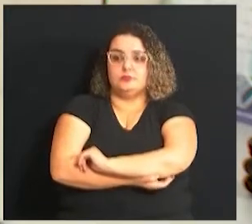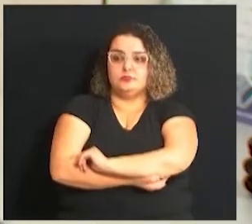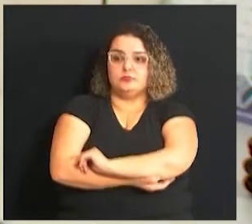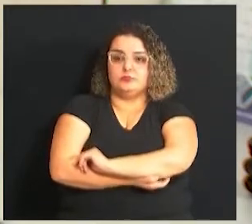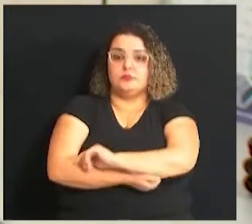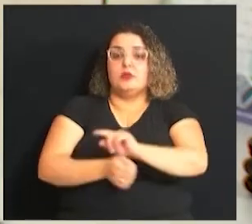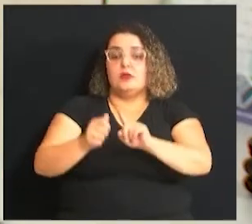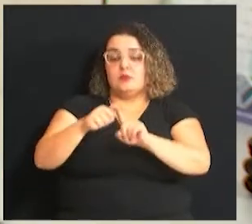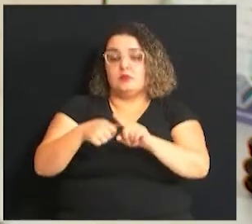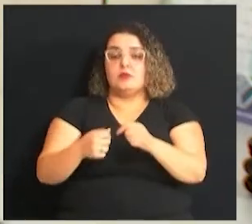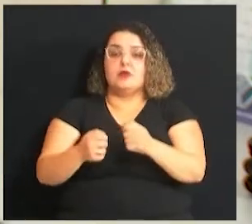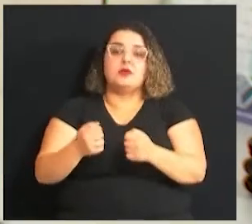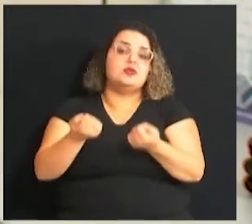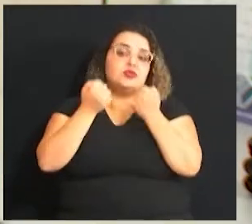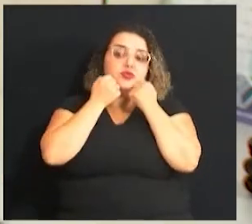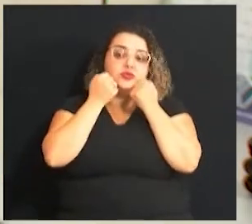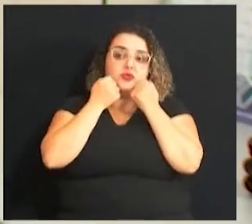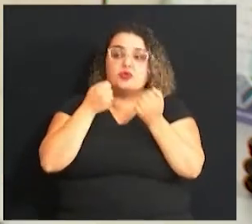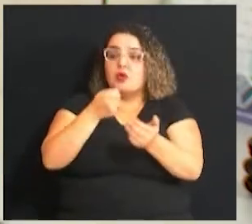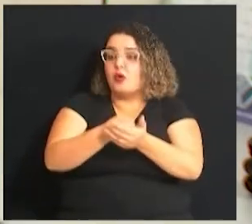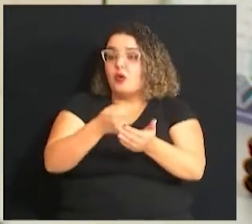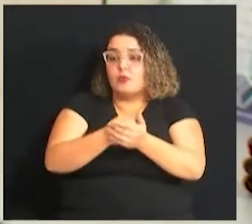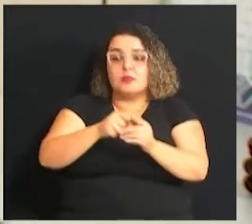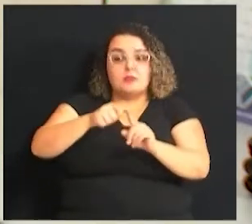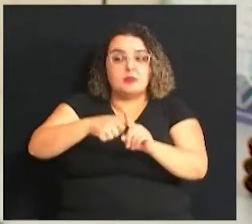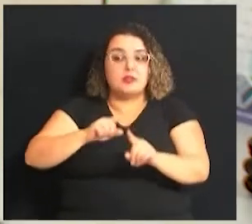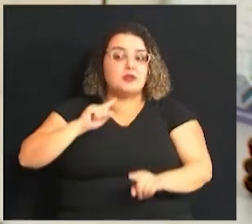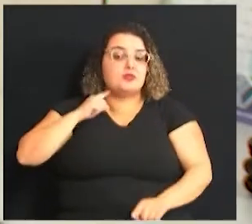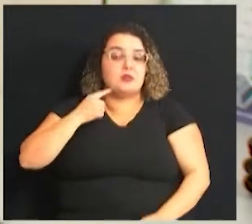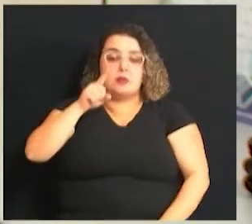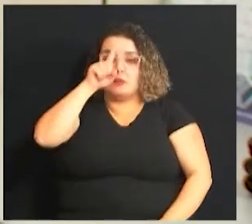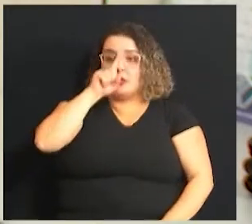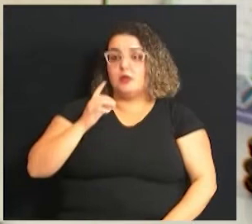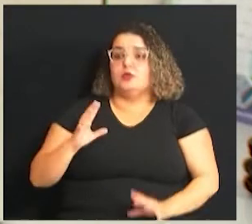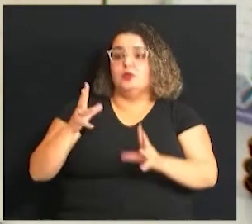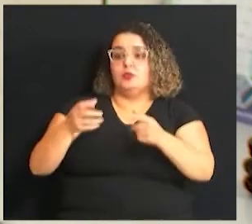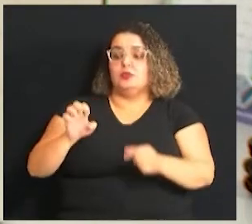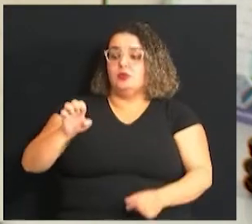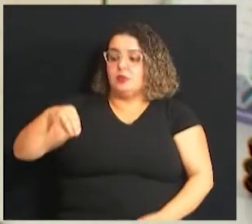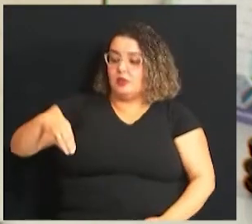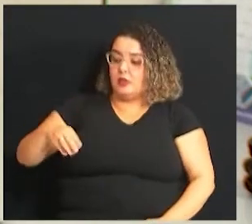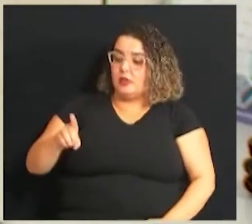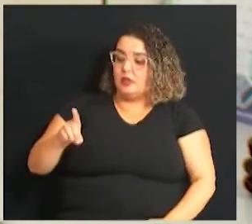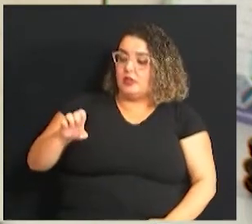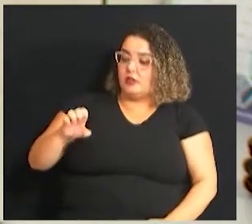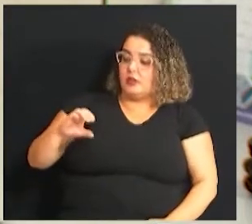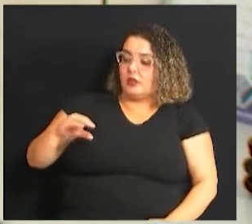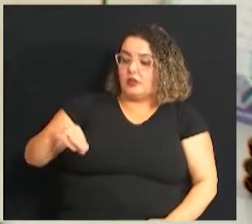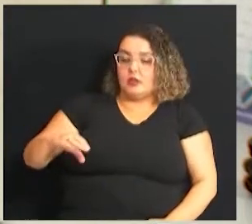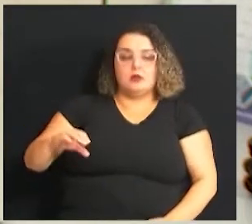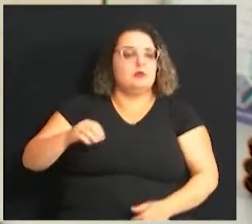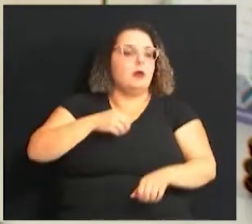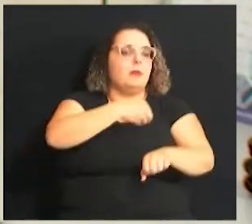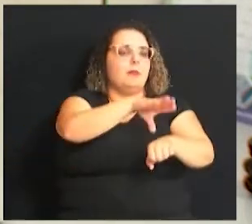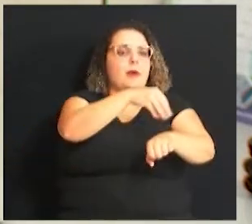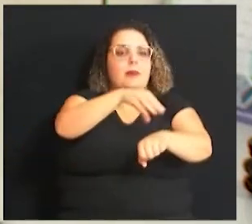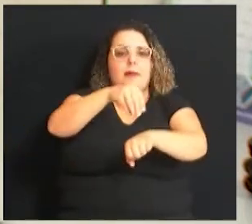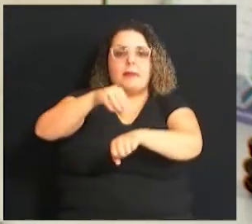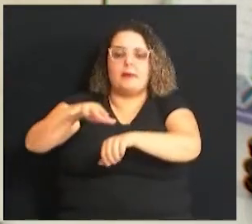julho e estamos cumprindo o Maio Amarelo, que é o mês que toda a INDEC está colocando bastante panfleto,